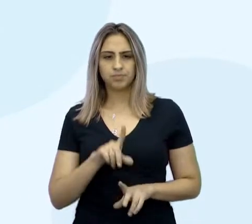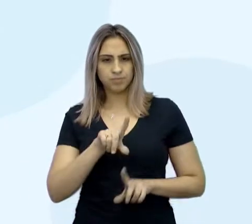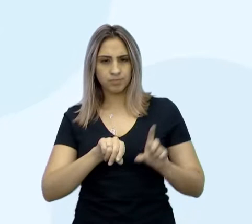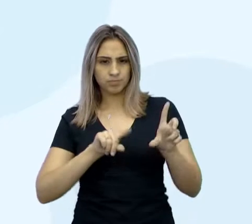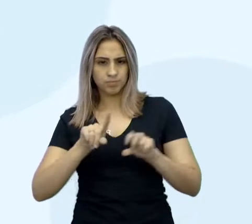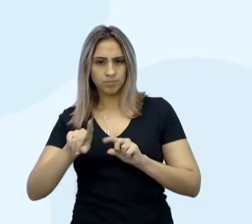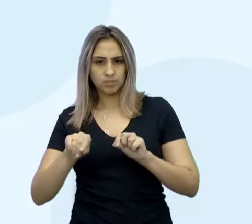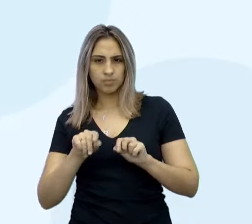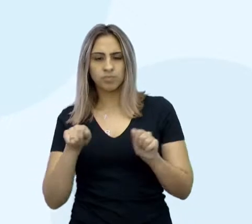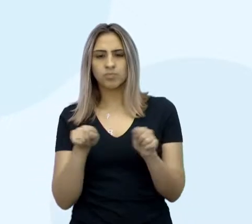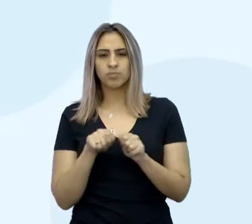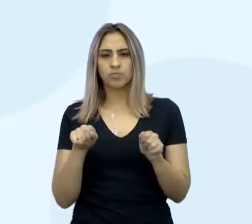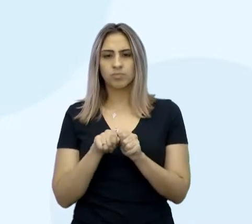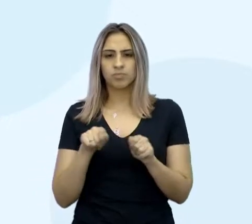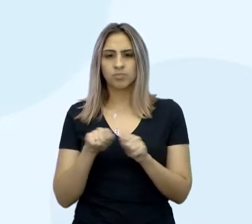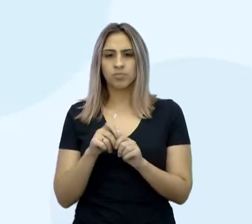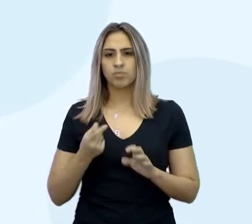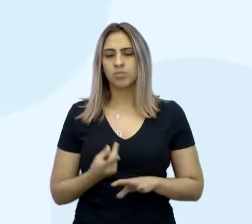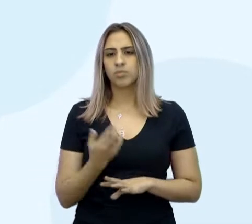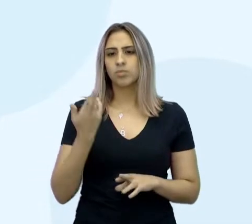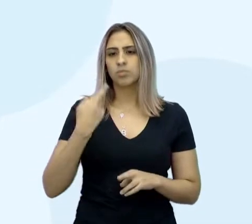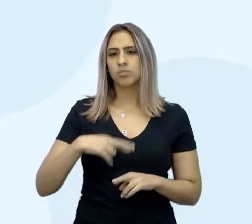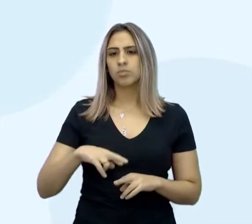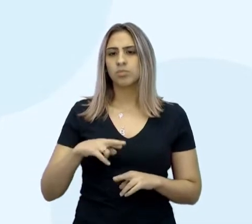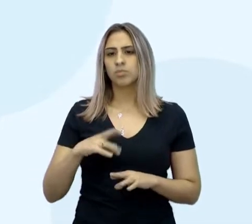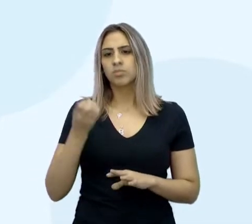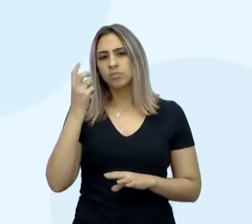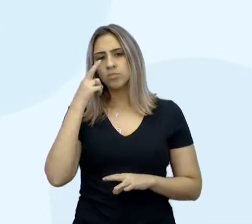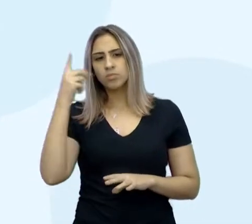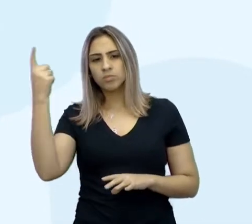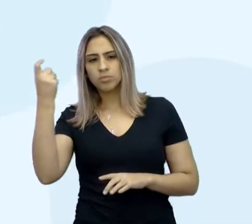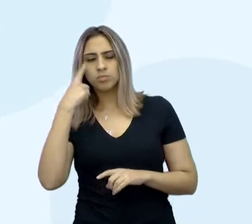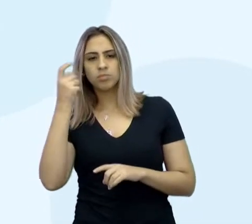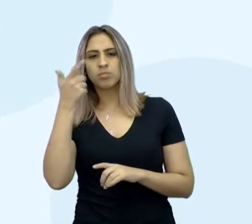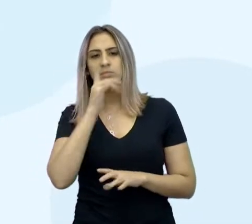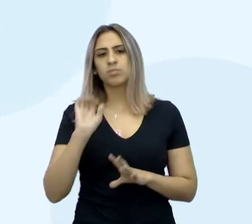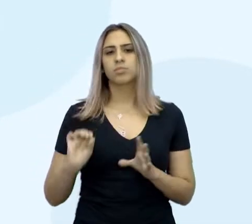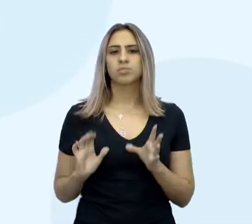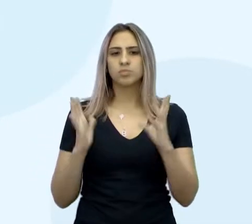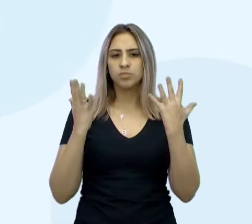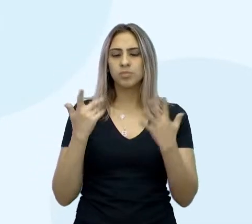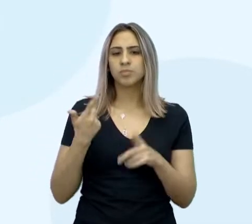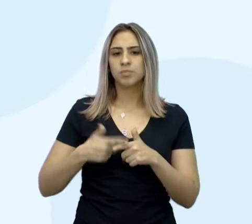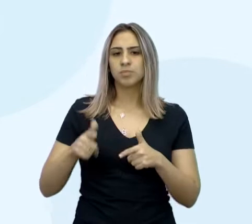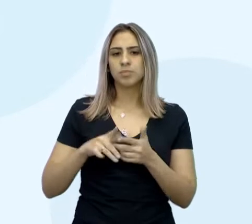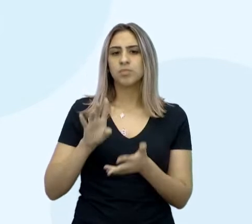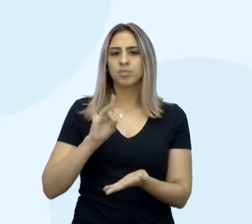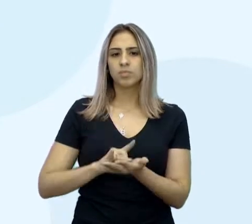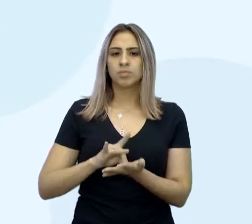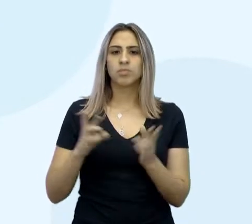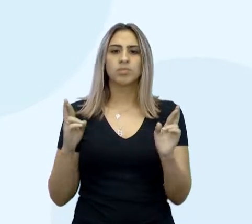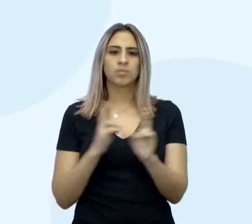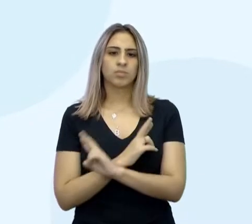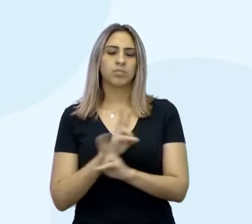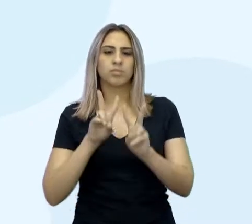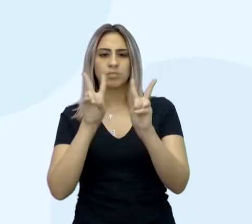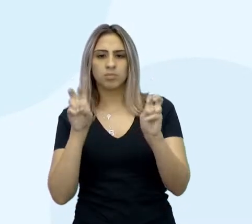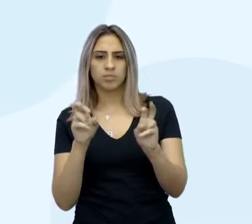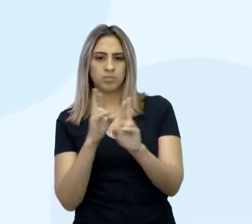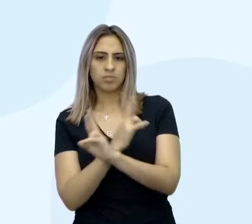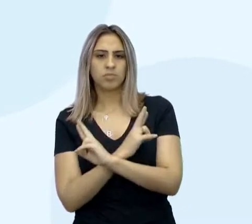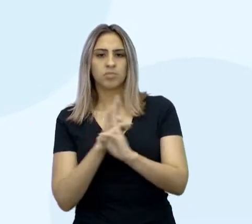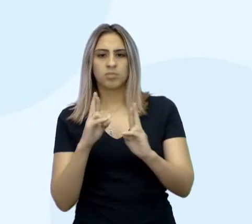selecionar e mobilizar intencionalmente recursos criativos para resolver problemas reais e temas